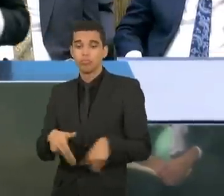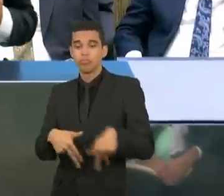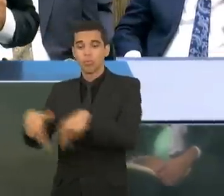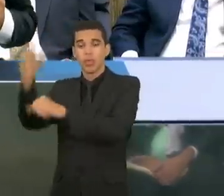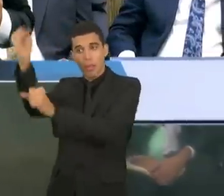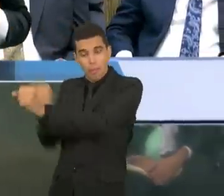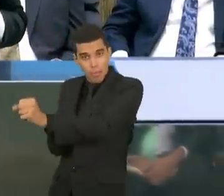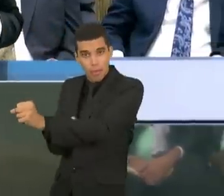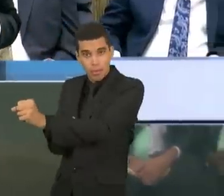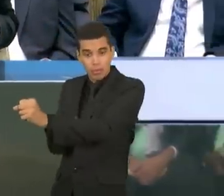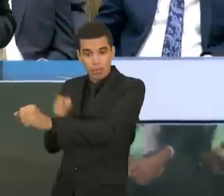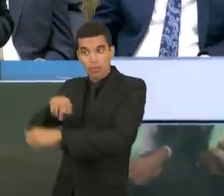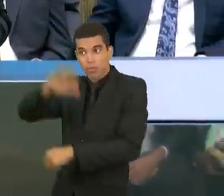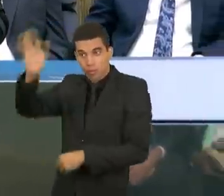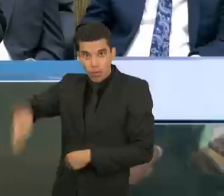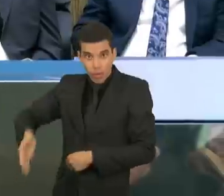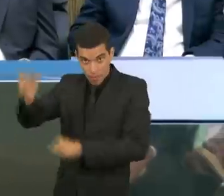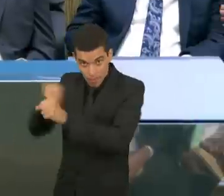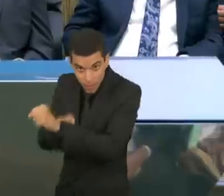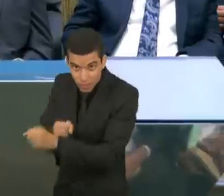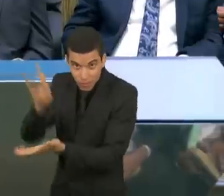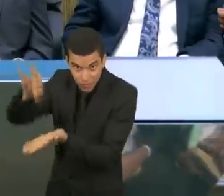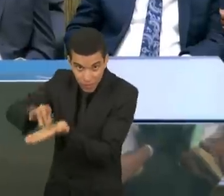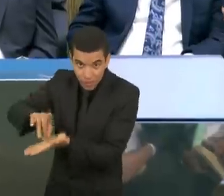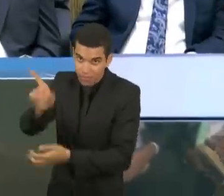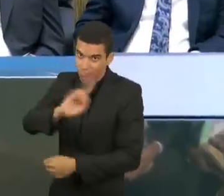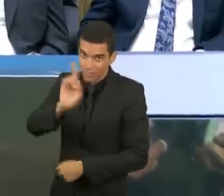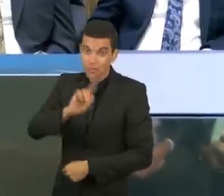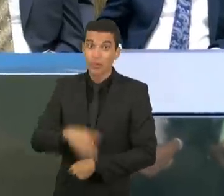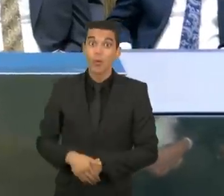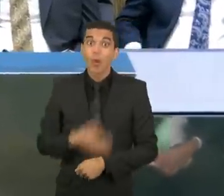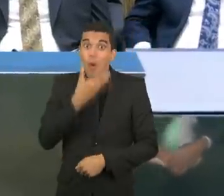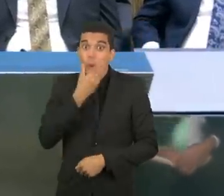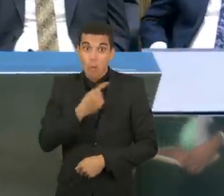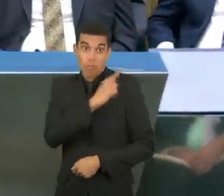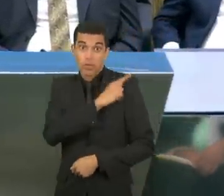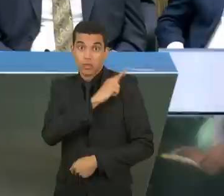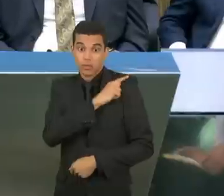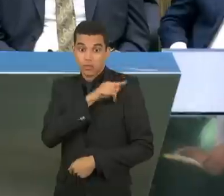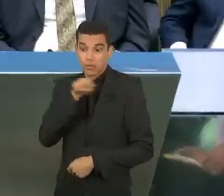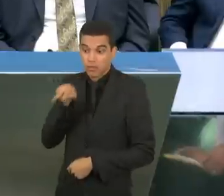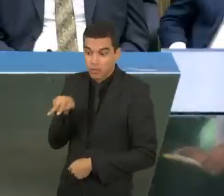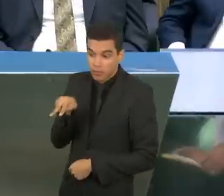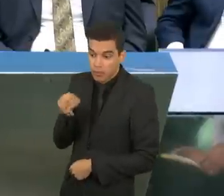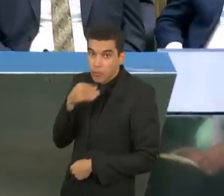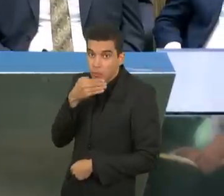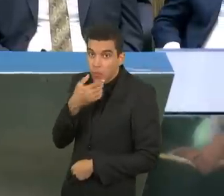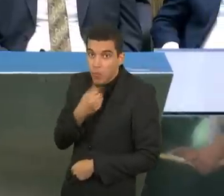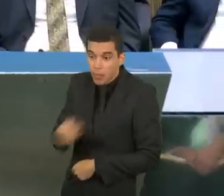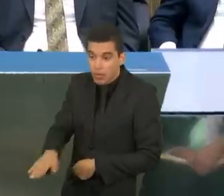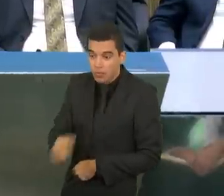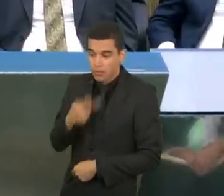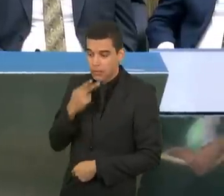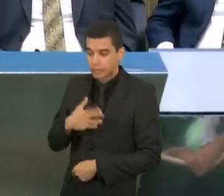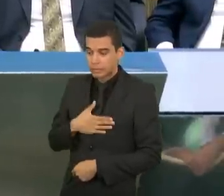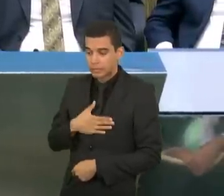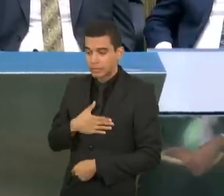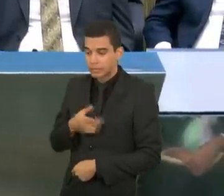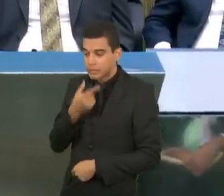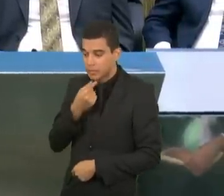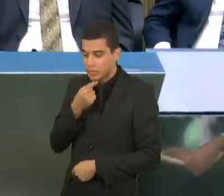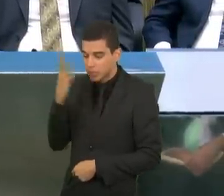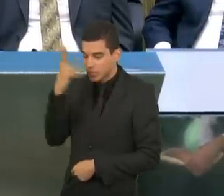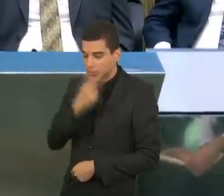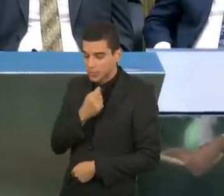matou? Matou não. Árpago olhou para o menino e disse assim: que menino bonito. Isso é